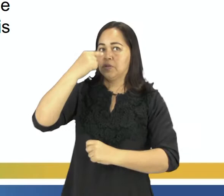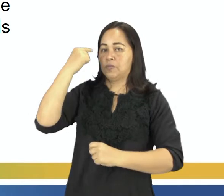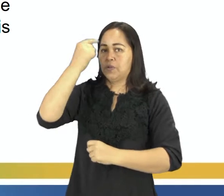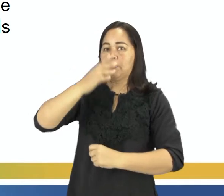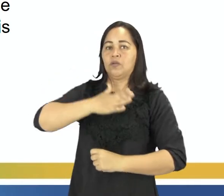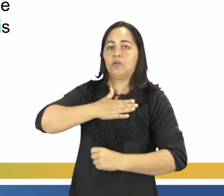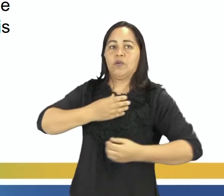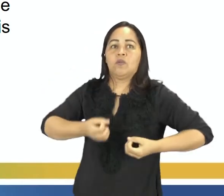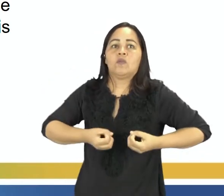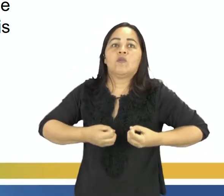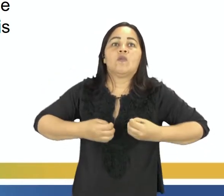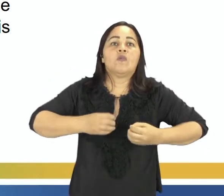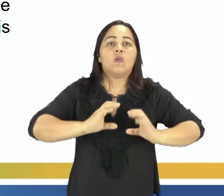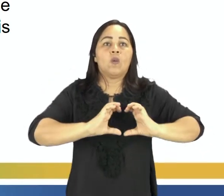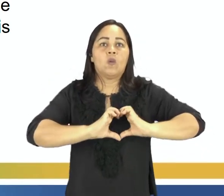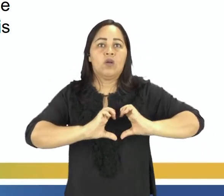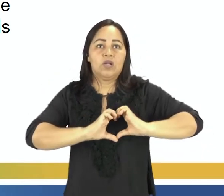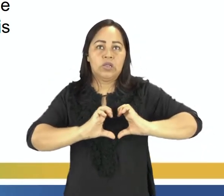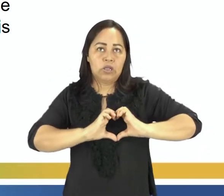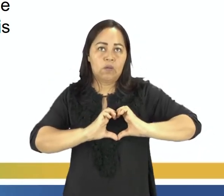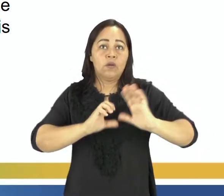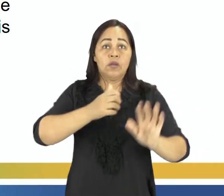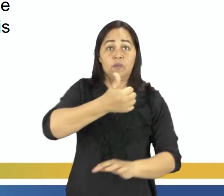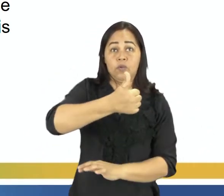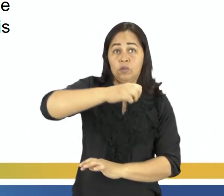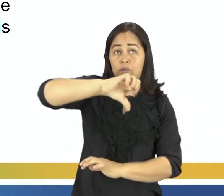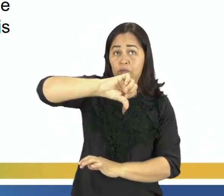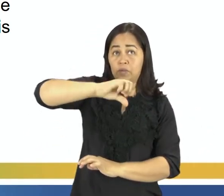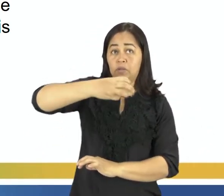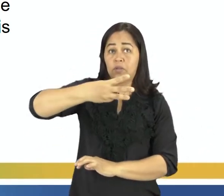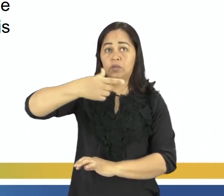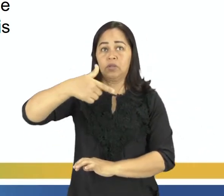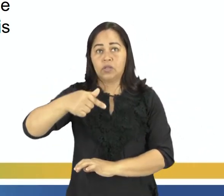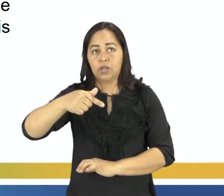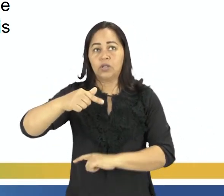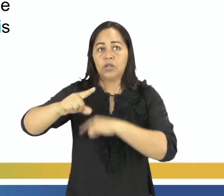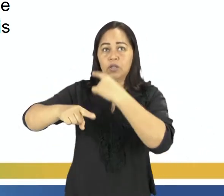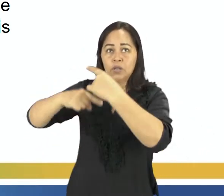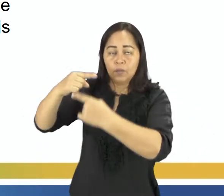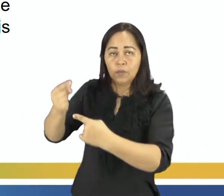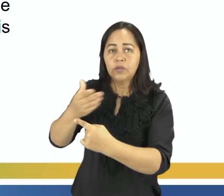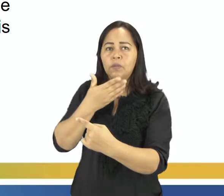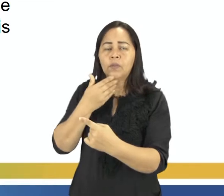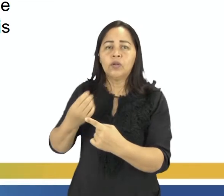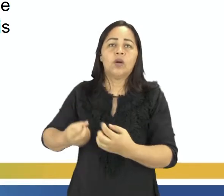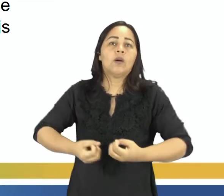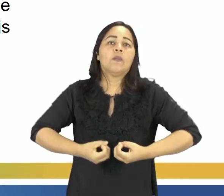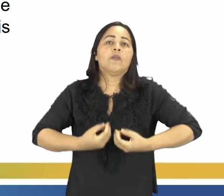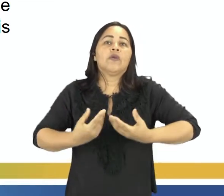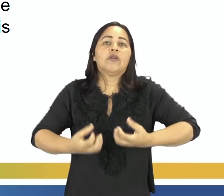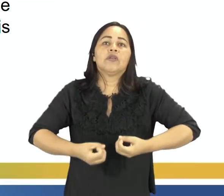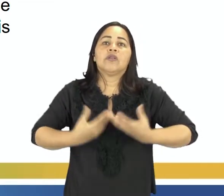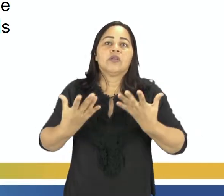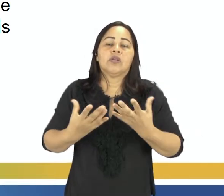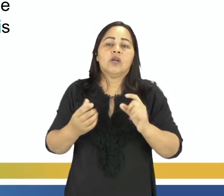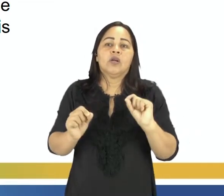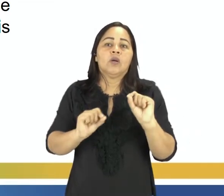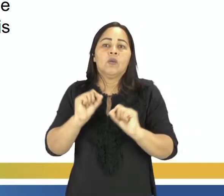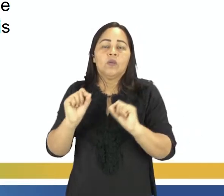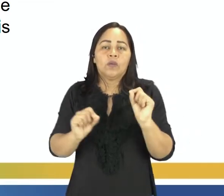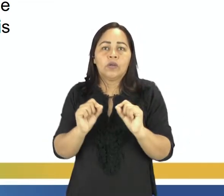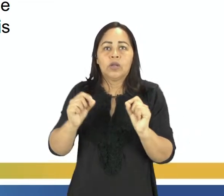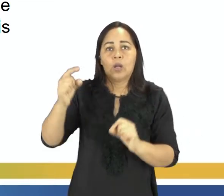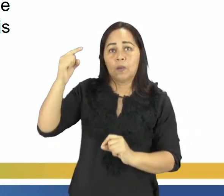uma mudança na atitude do poeta, que aderiu ao marxismo e decidiu consagrar sua vida e obra em defesa dos